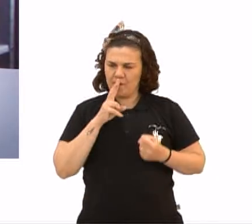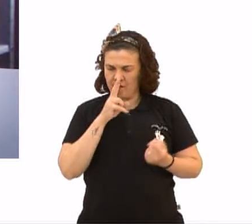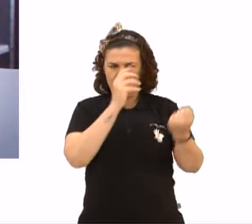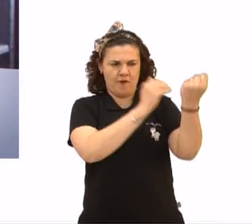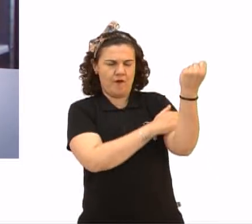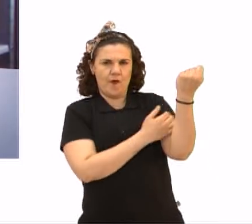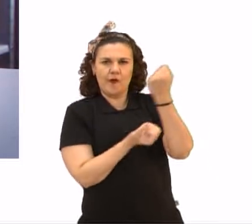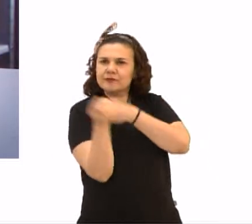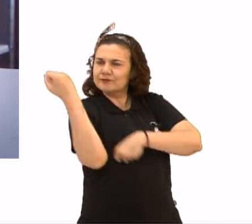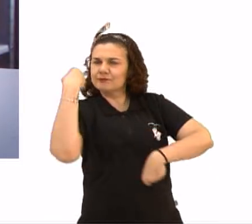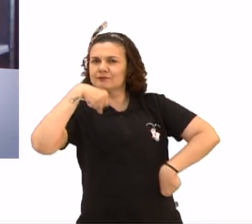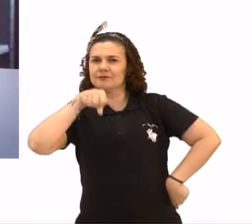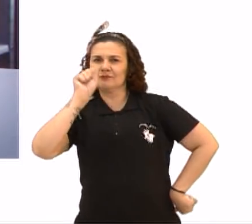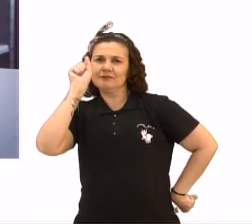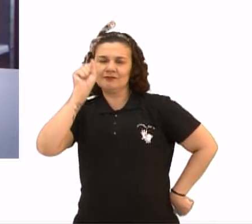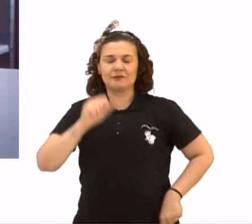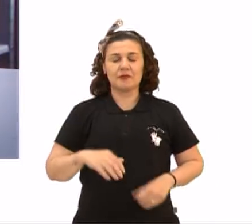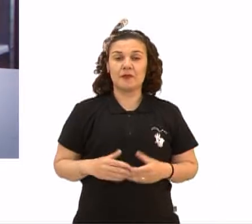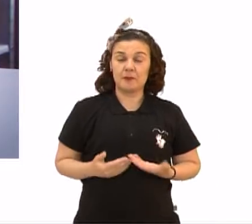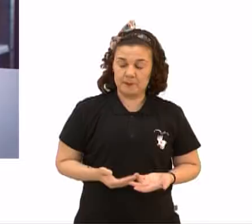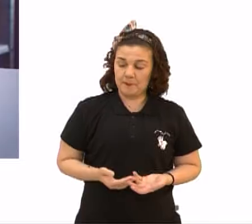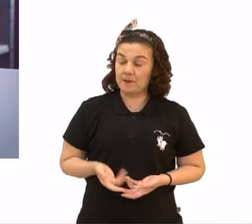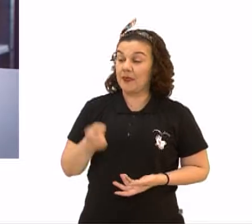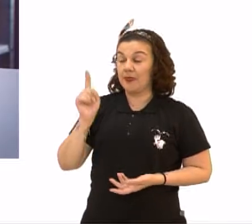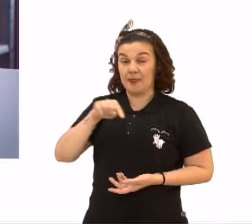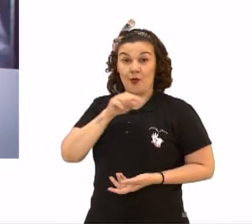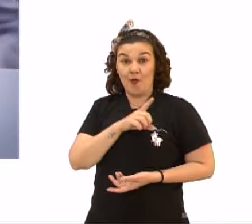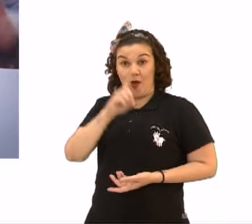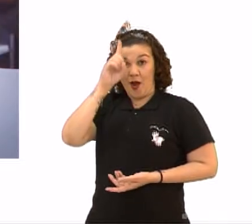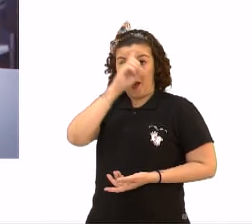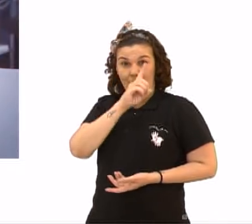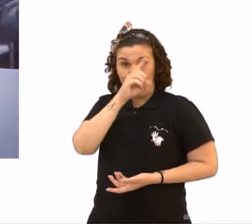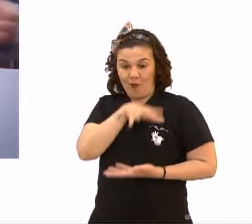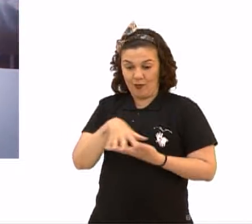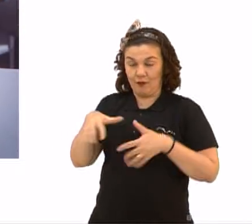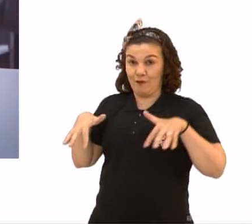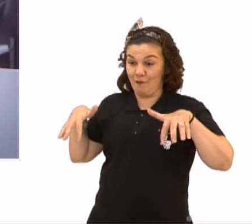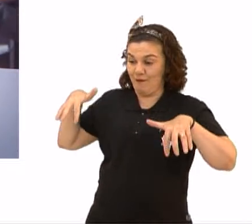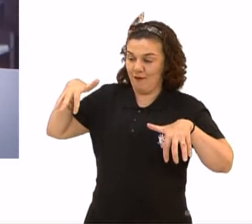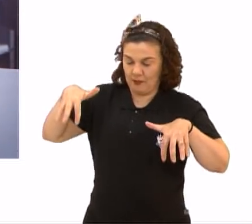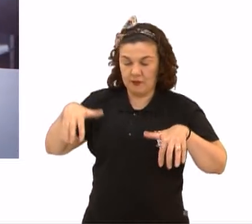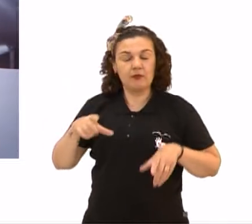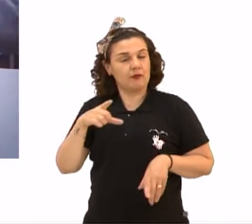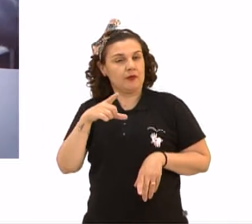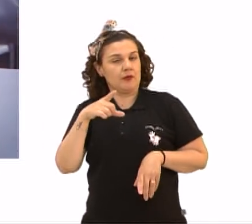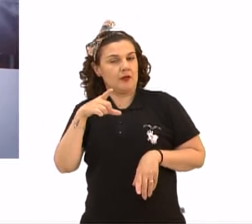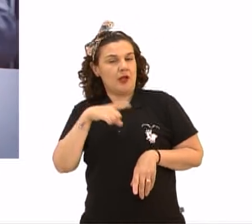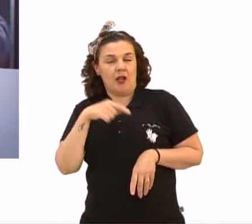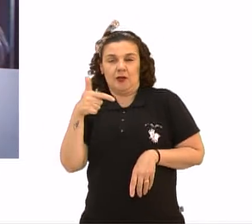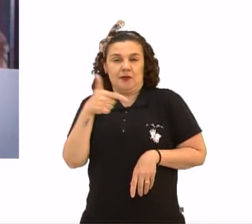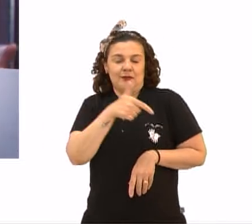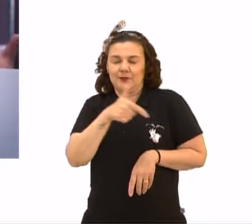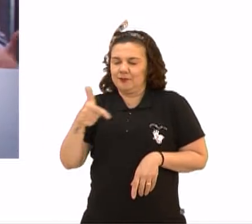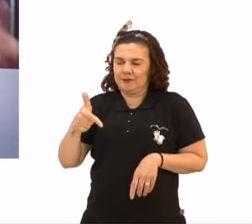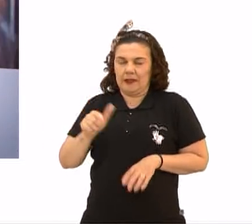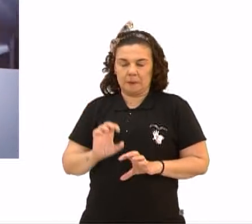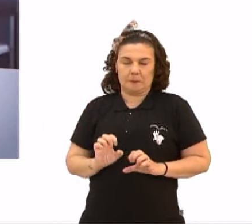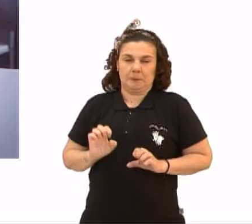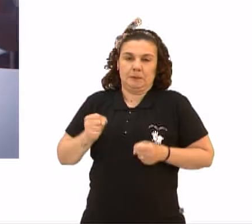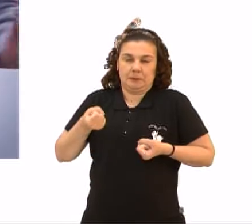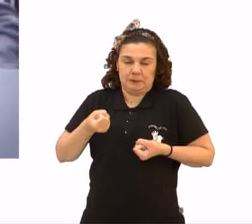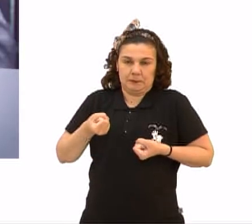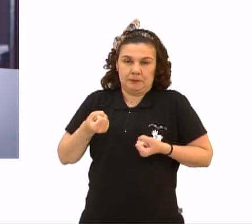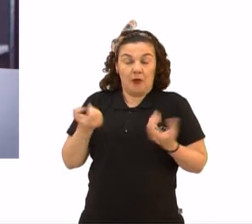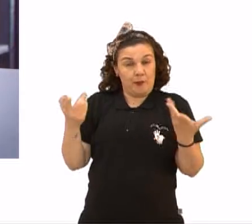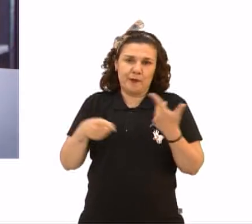força, flexibilidade? Então, eu acho que assim, a Loira Fantasma, por ser uma assombração, ela não tem muito em relação à capacidade física, até